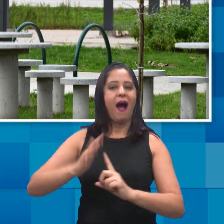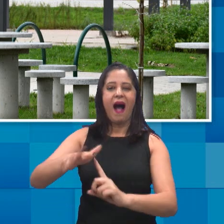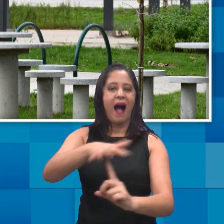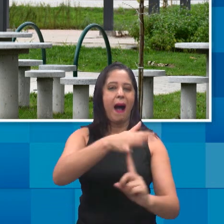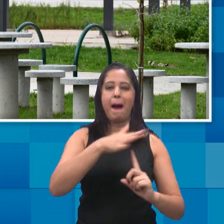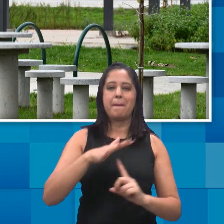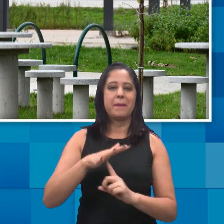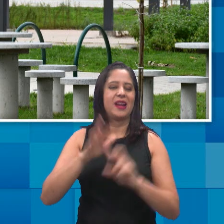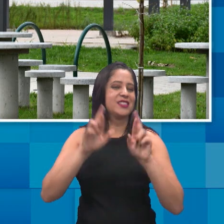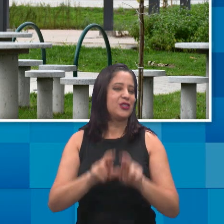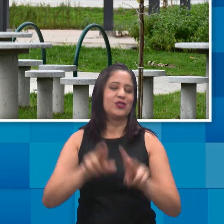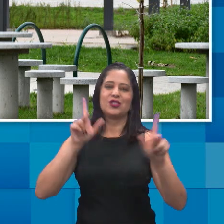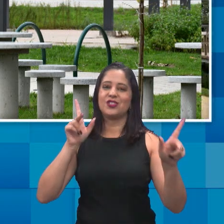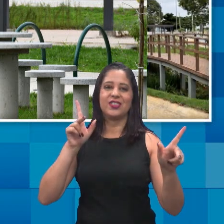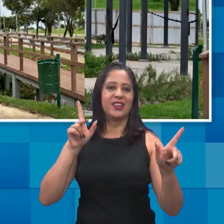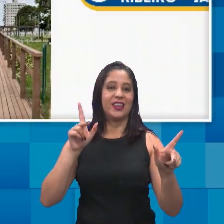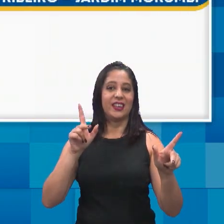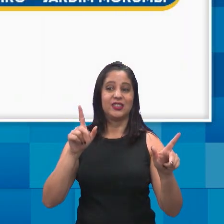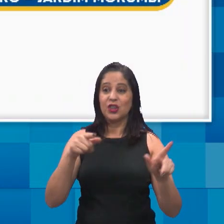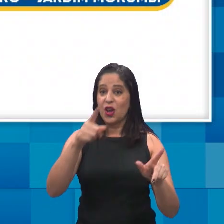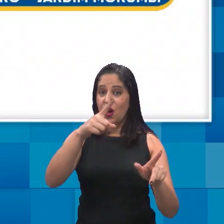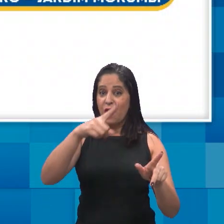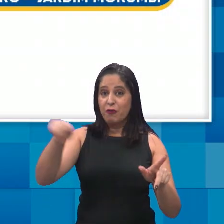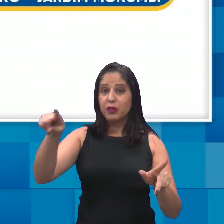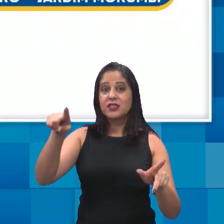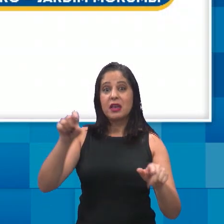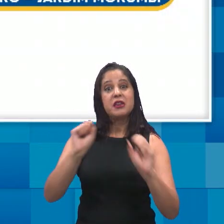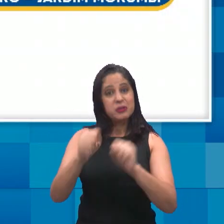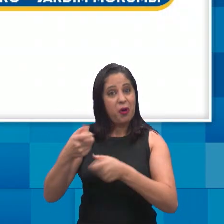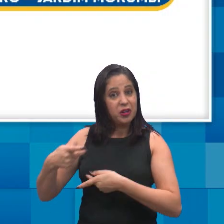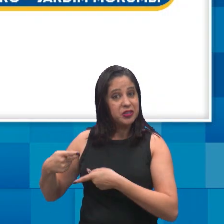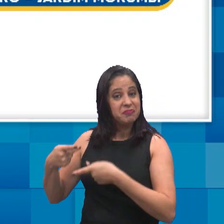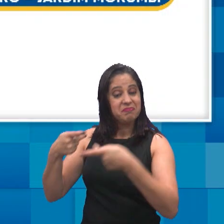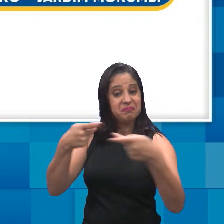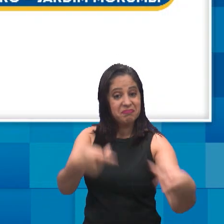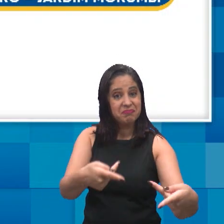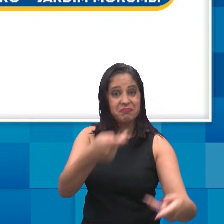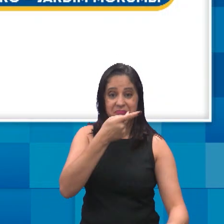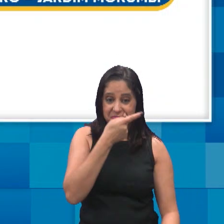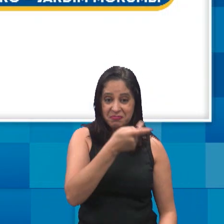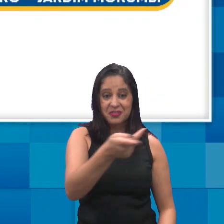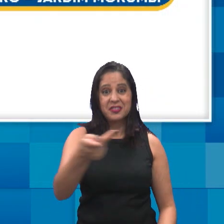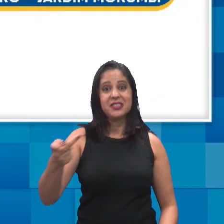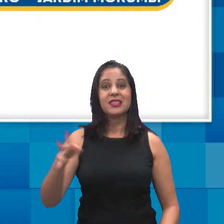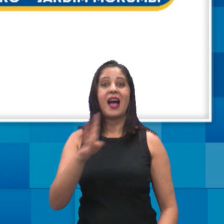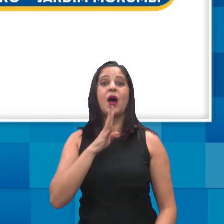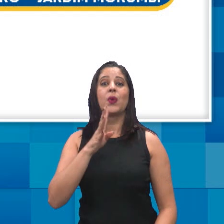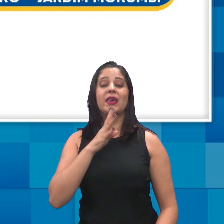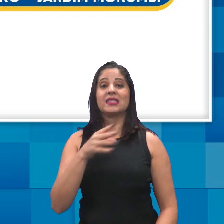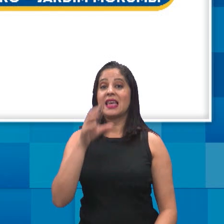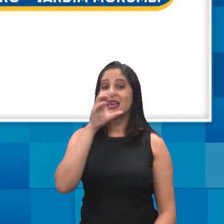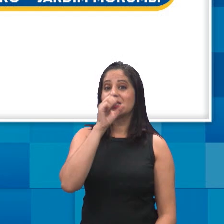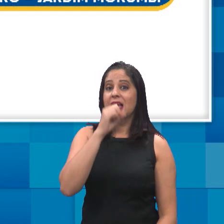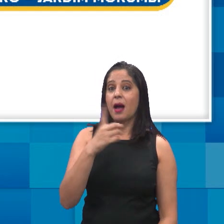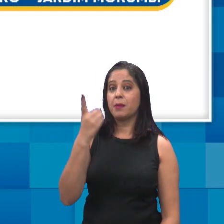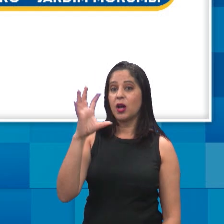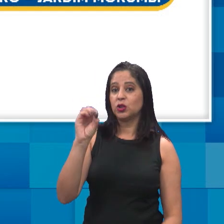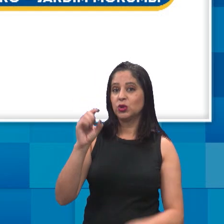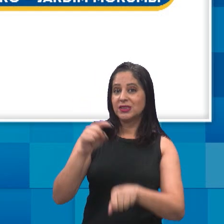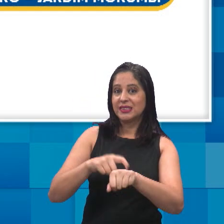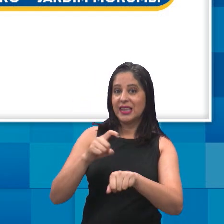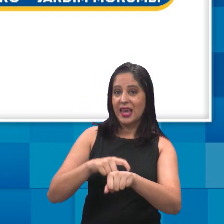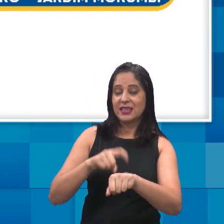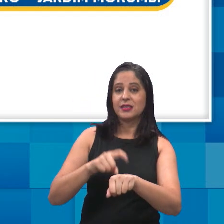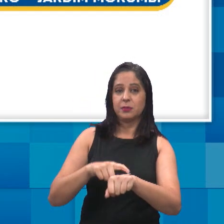todos estão aí convidados para conhecer neste sábado, às 10 horas da manhã, lá no Jardim Morumbi, lá onde era a